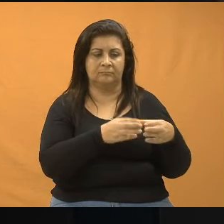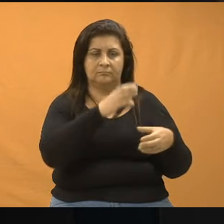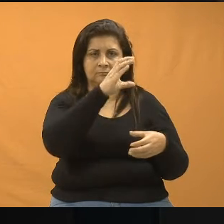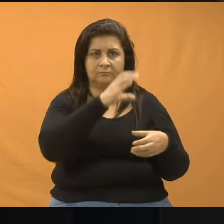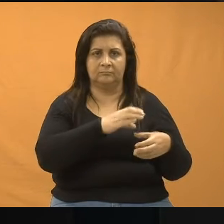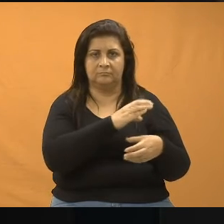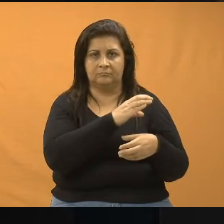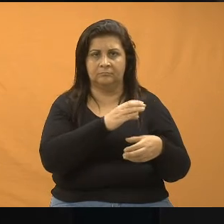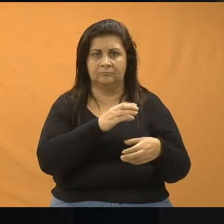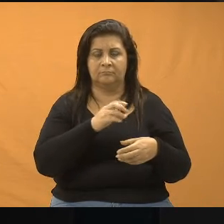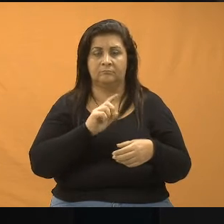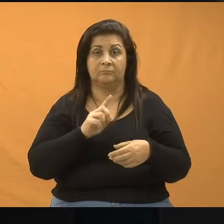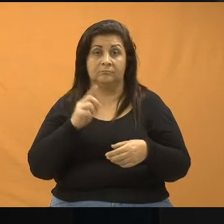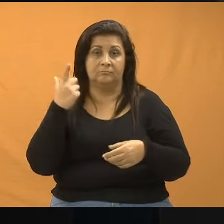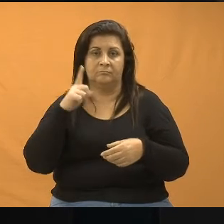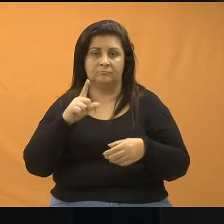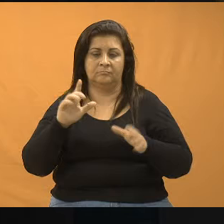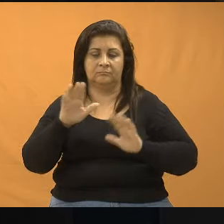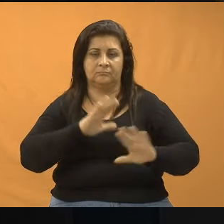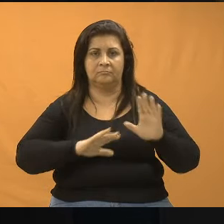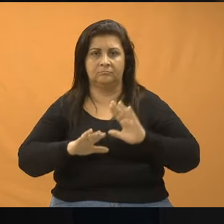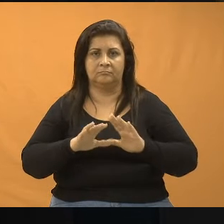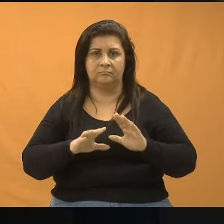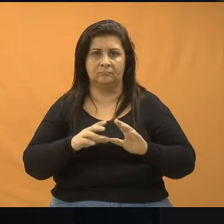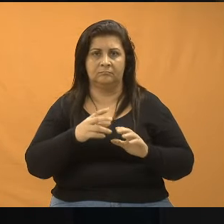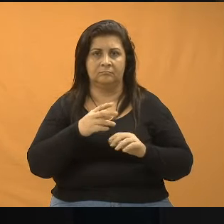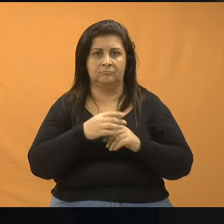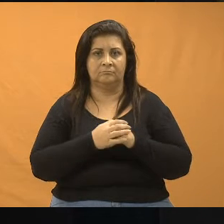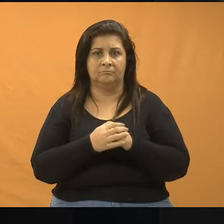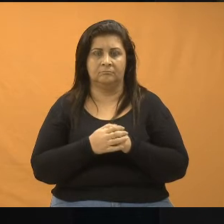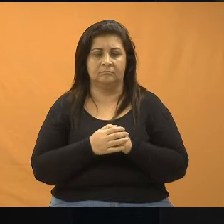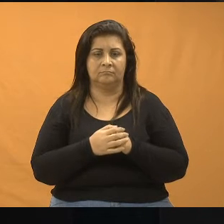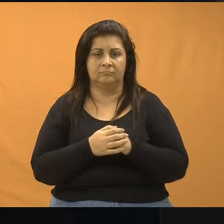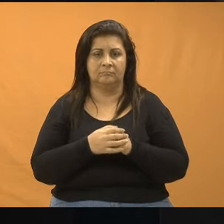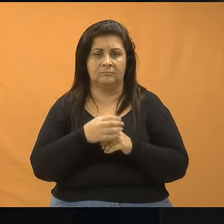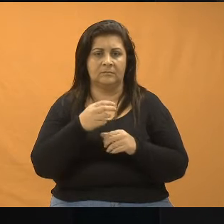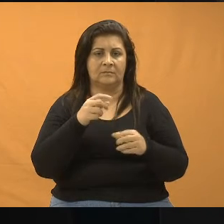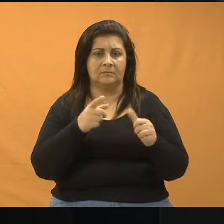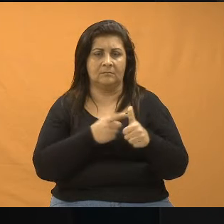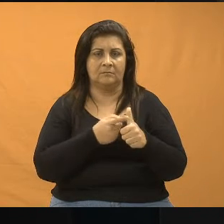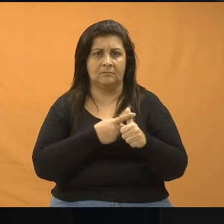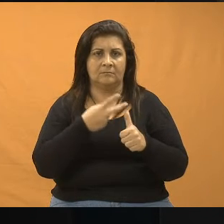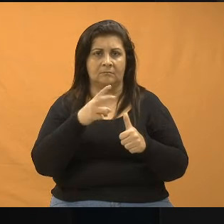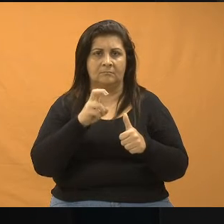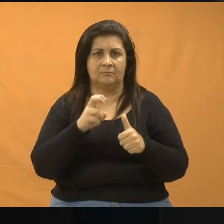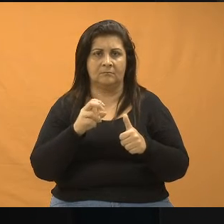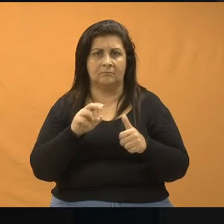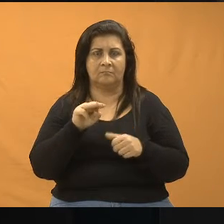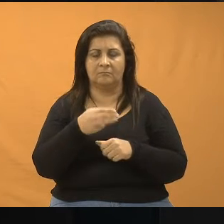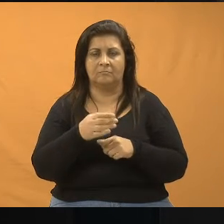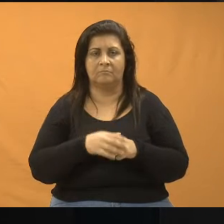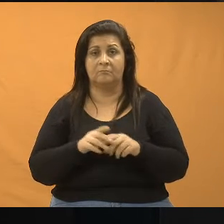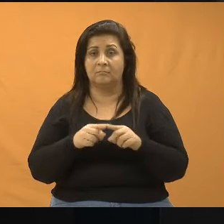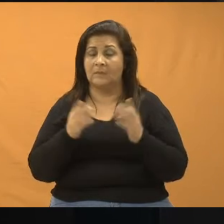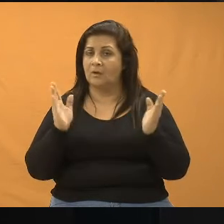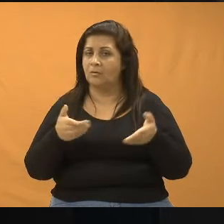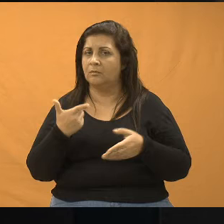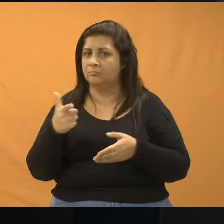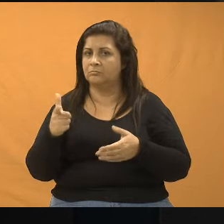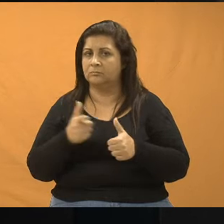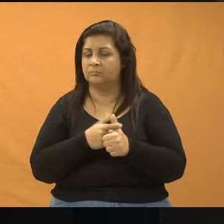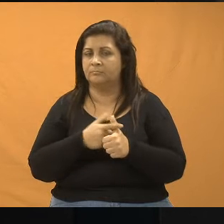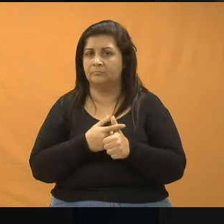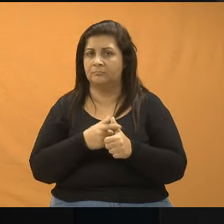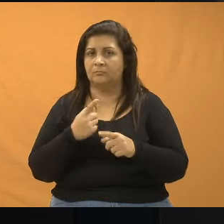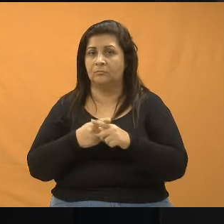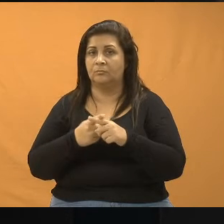dar conta com 25 milhões. Mas agora, eu não tenho mais a dívida, porque o município vai assumir, e eu também